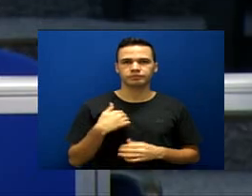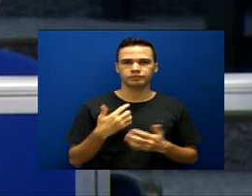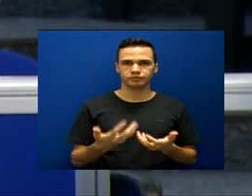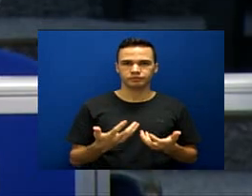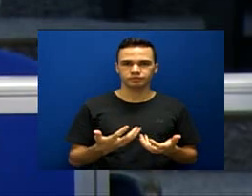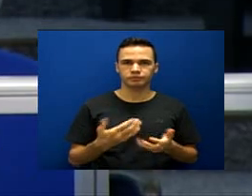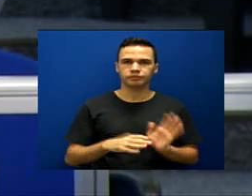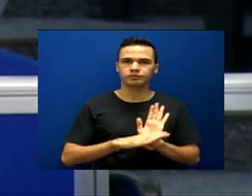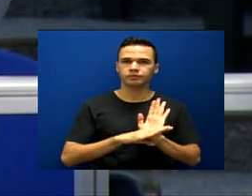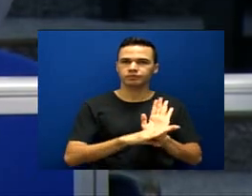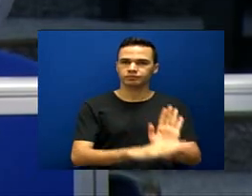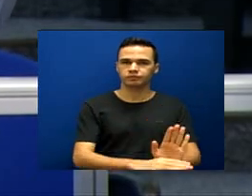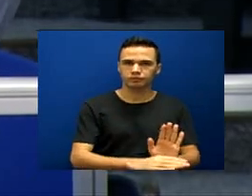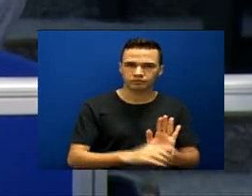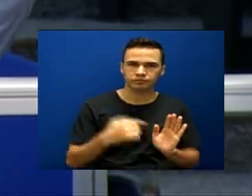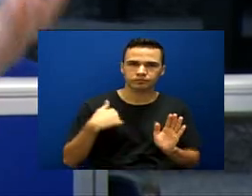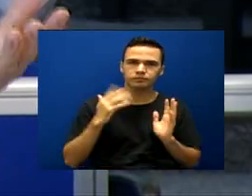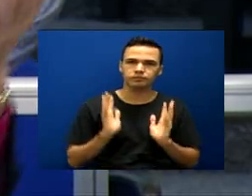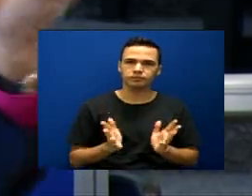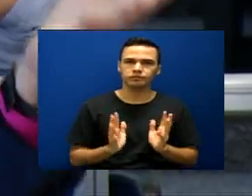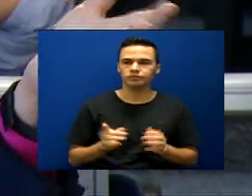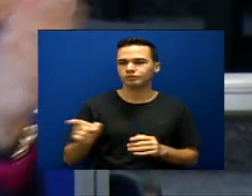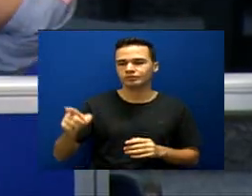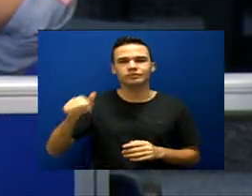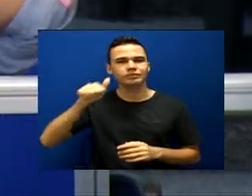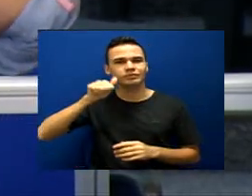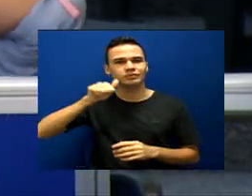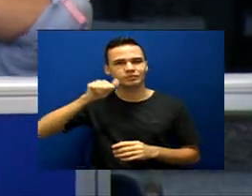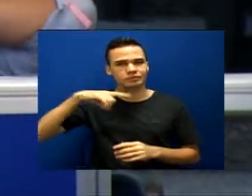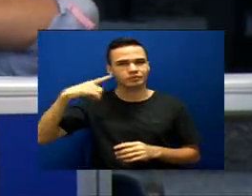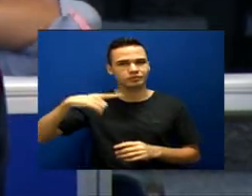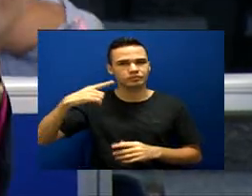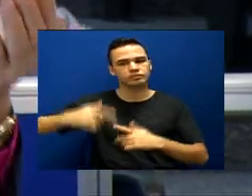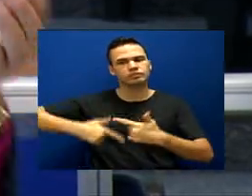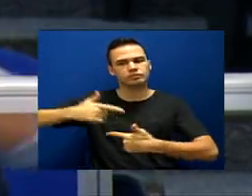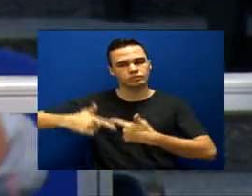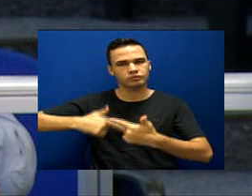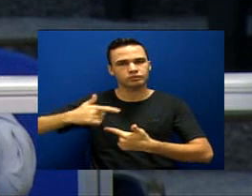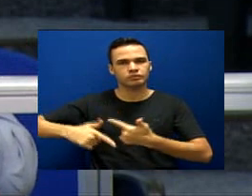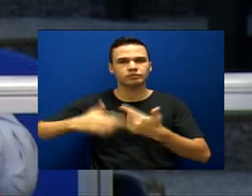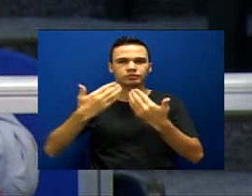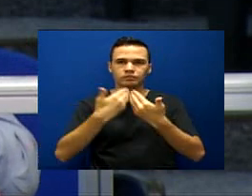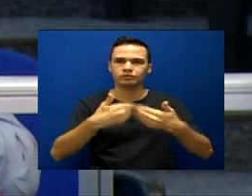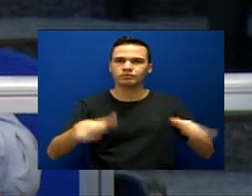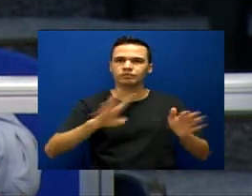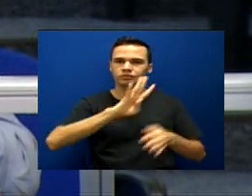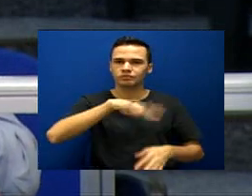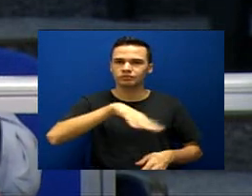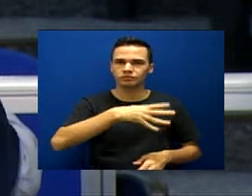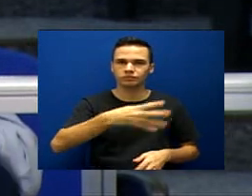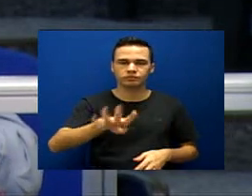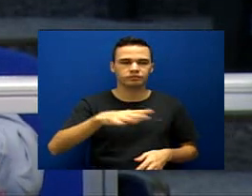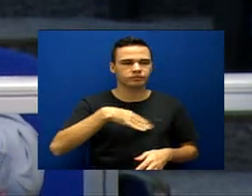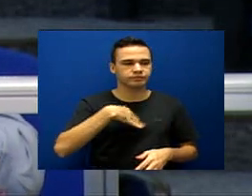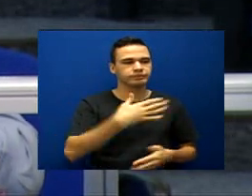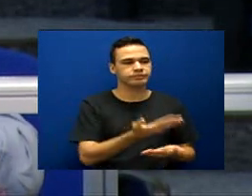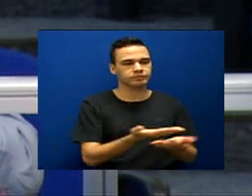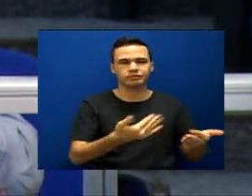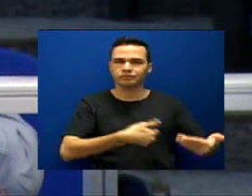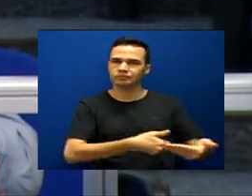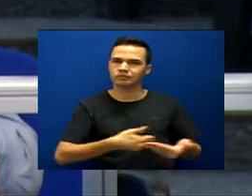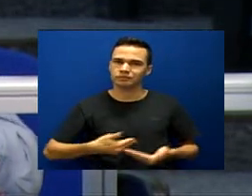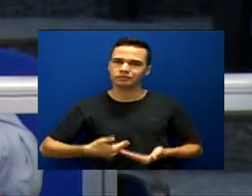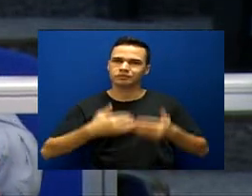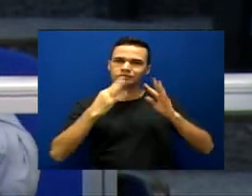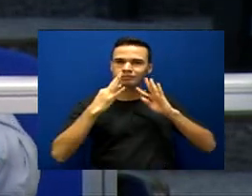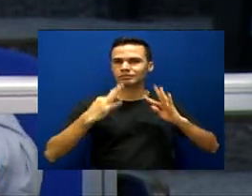Colaborando com o seu raciocínio, sim, do que eu já disse, a deputada atuou, ela abriu espaço na agenda dela, abriu espaço e pediu audiência, senão o